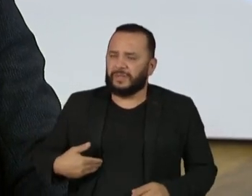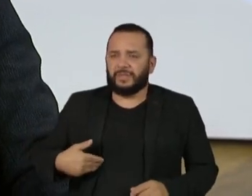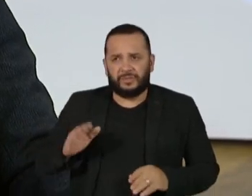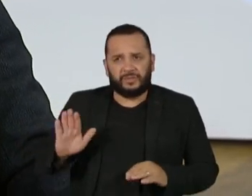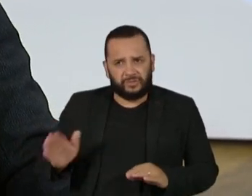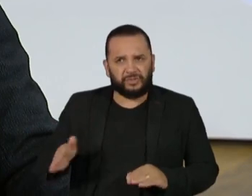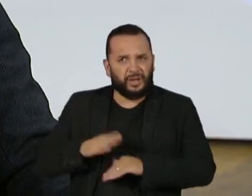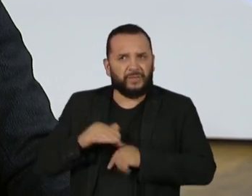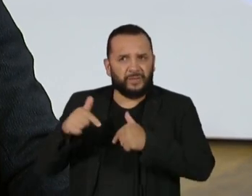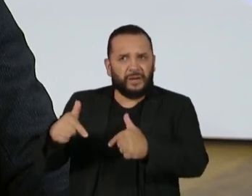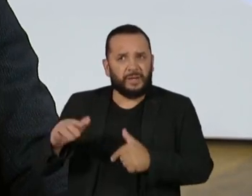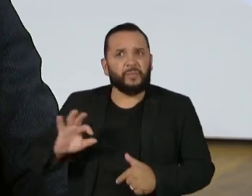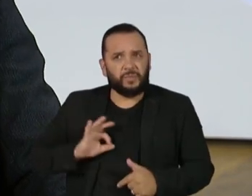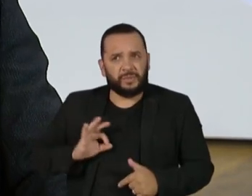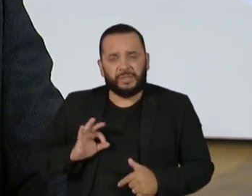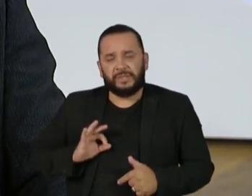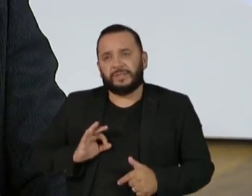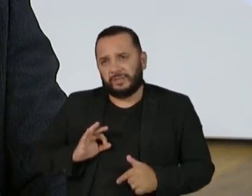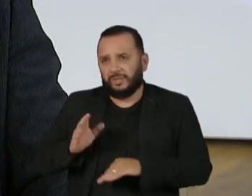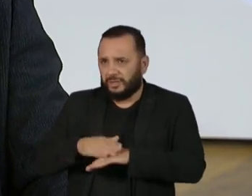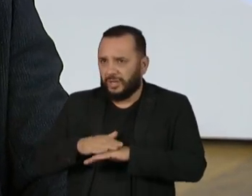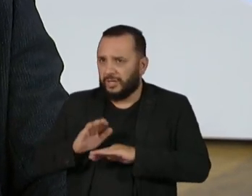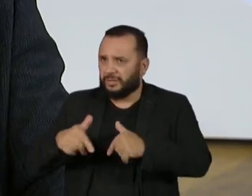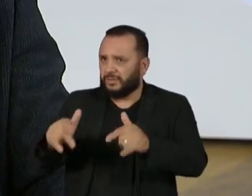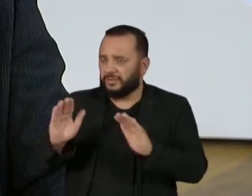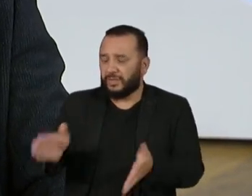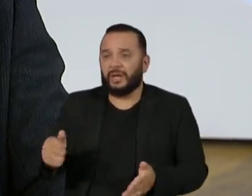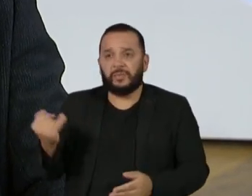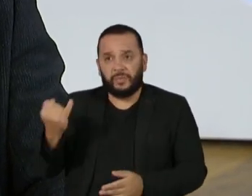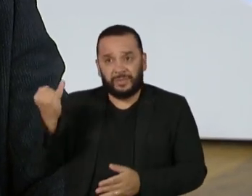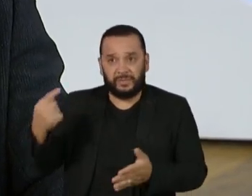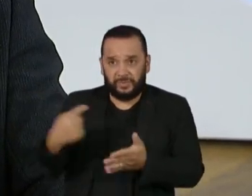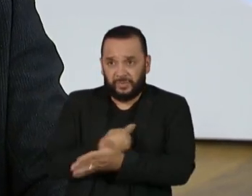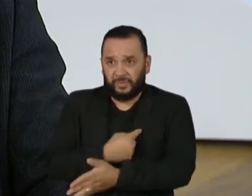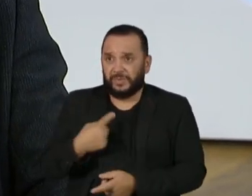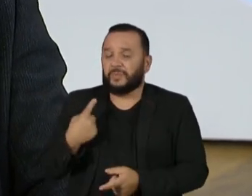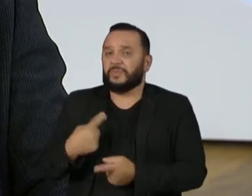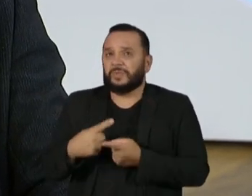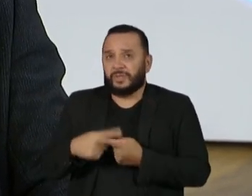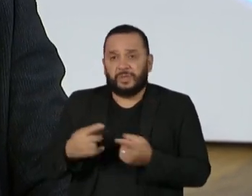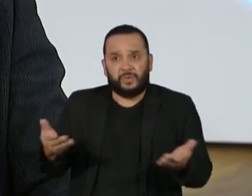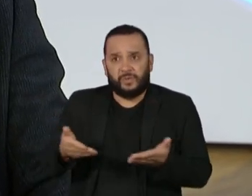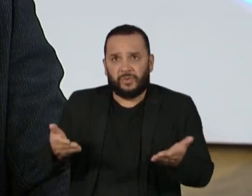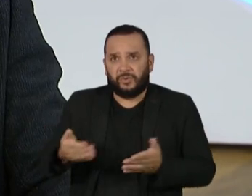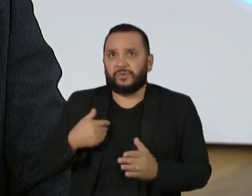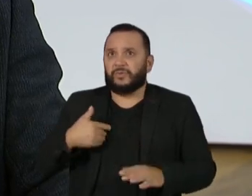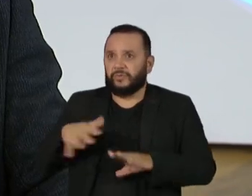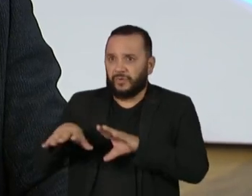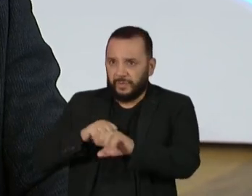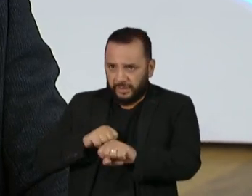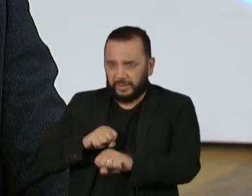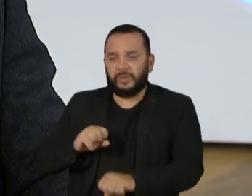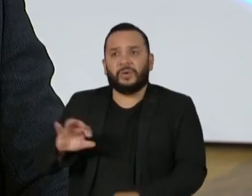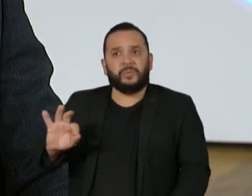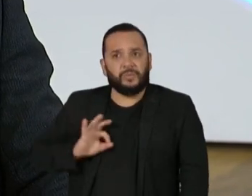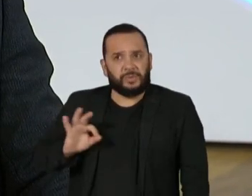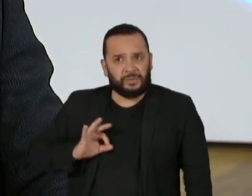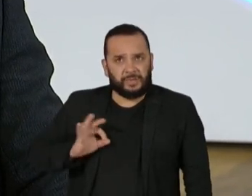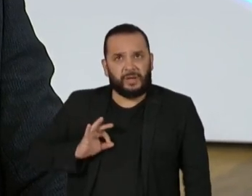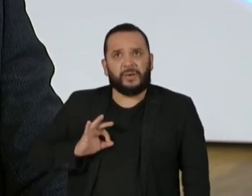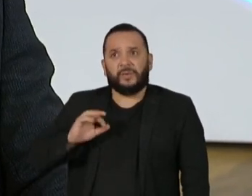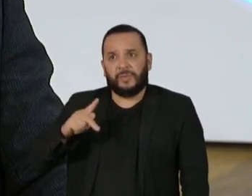se é importante essa pergunta Débora porque na formação do policial militar do policial civil as polícias